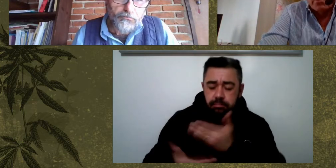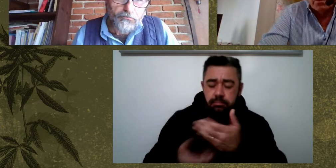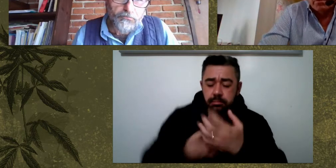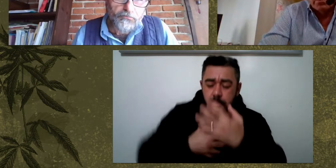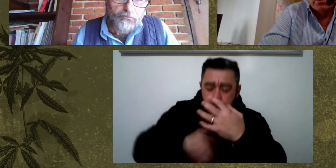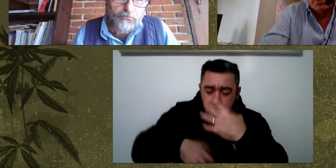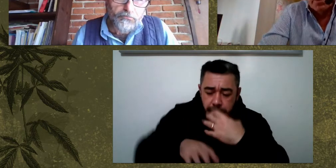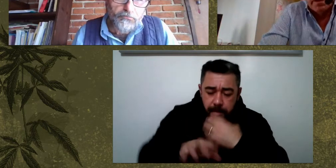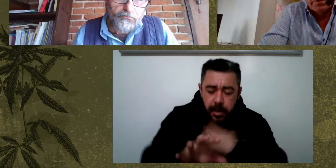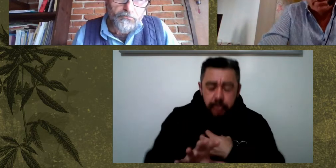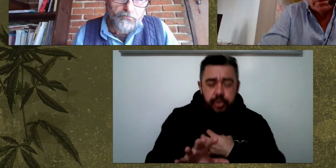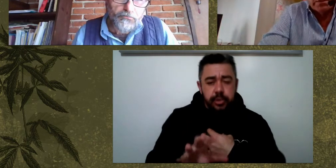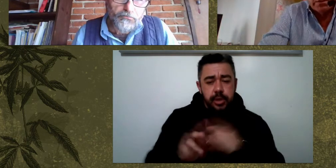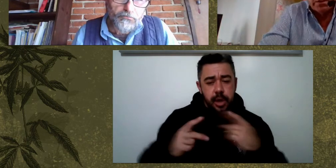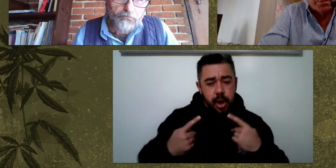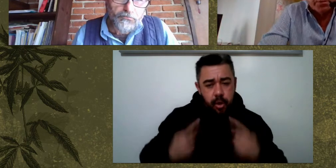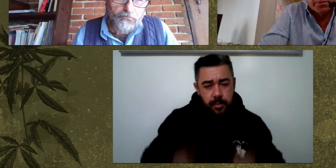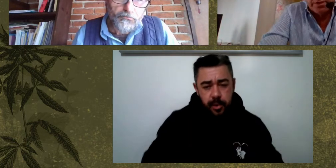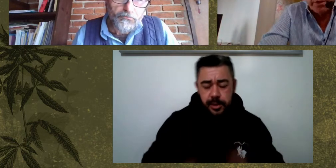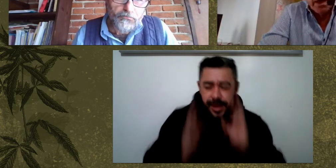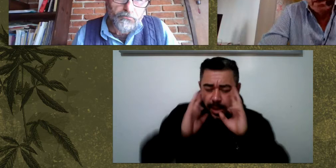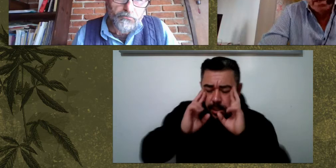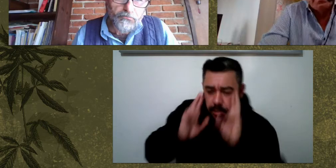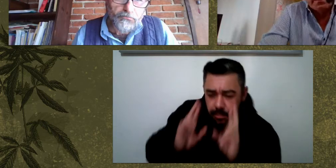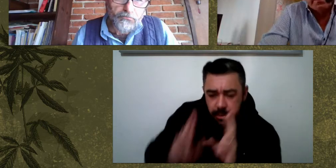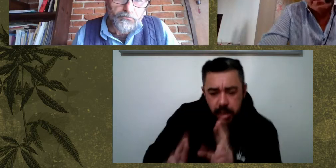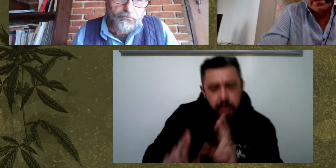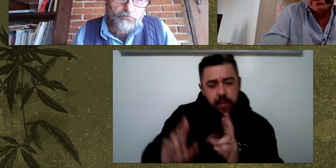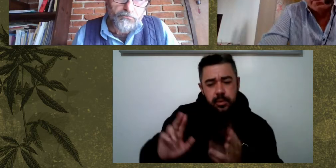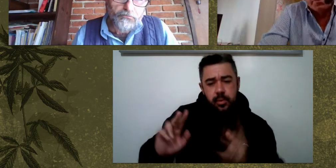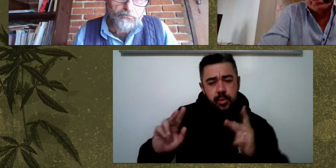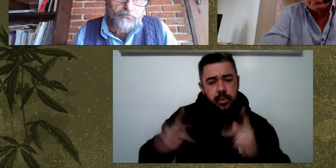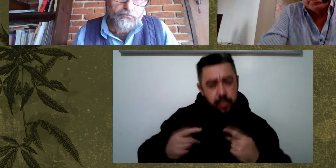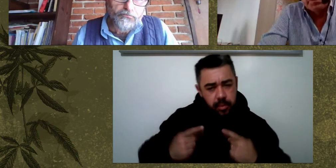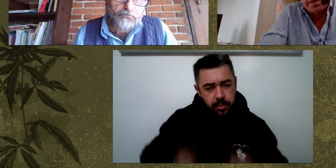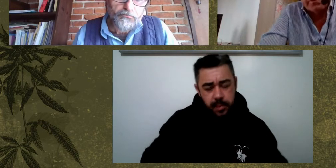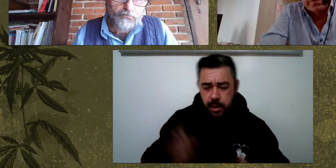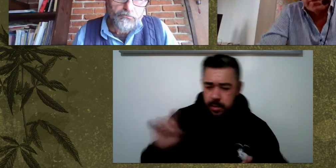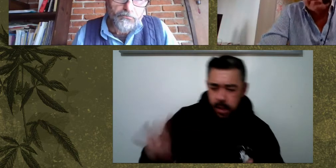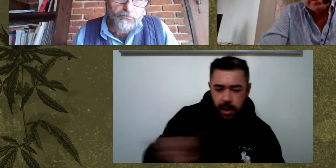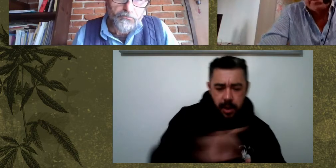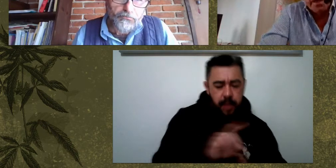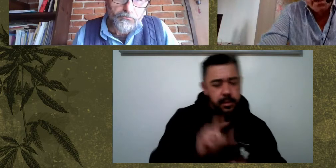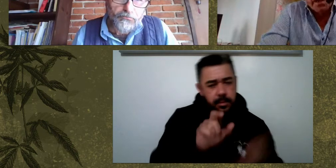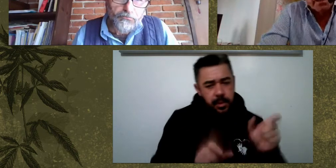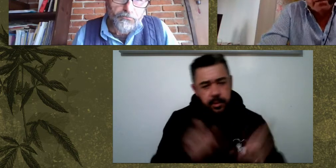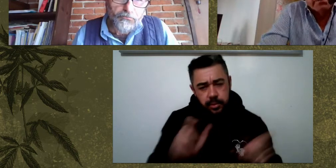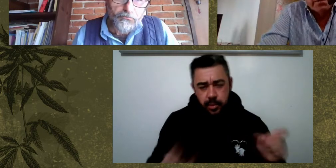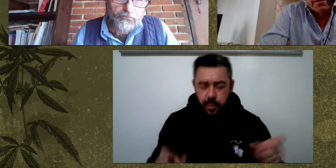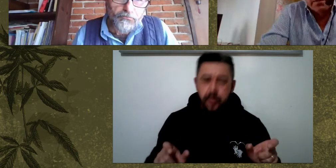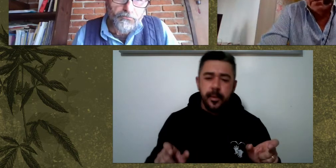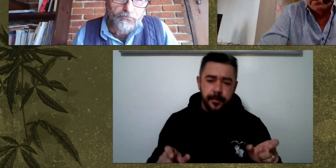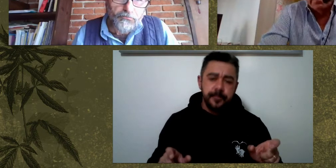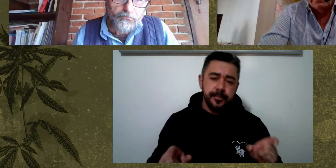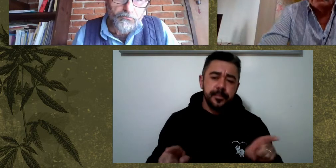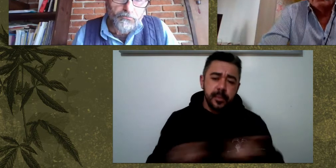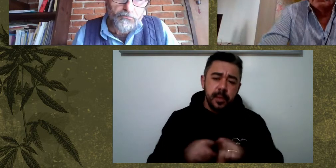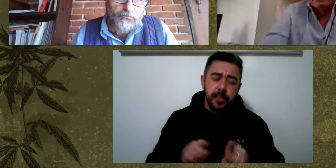respeitadora dos direitos das pessoas e, em particular, das populações mais vulneráveis, aquilo